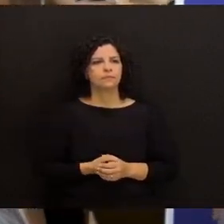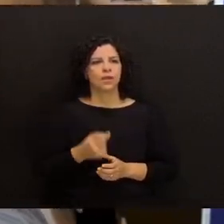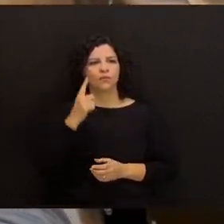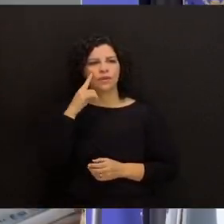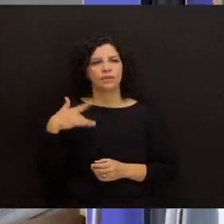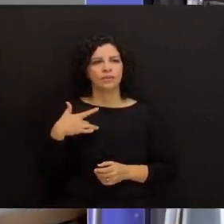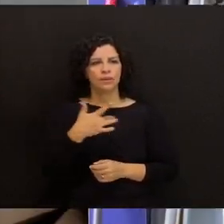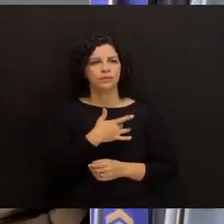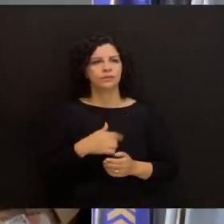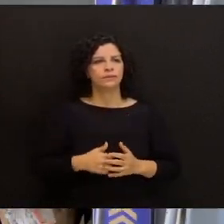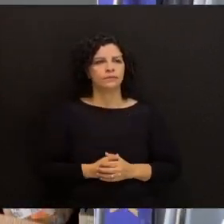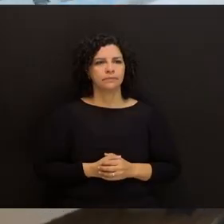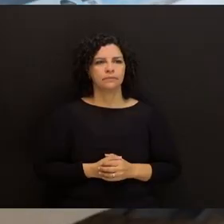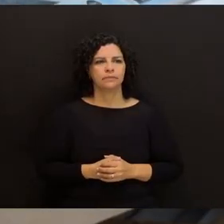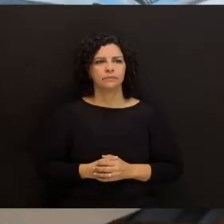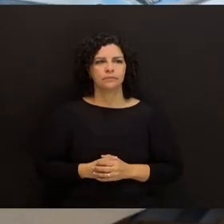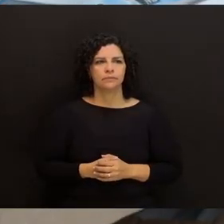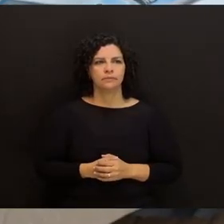saúde